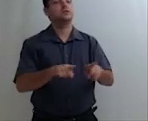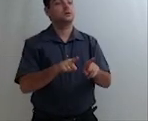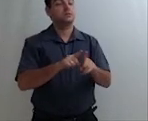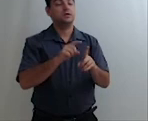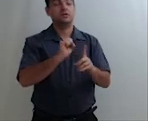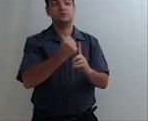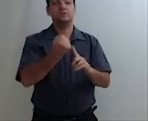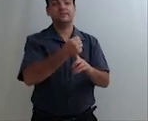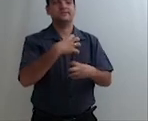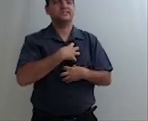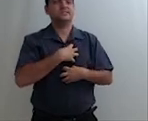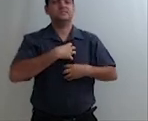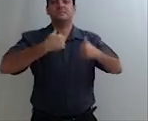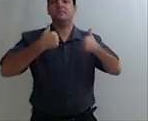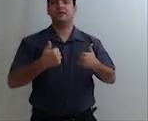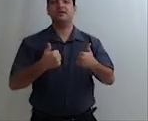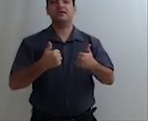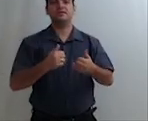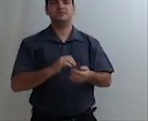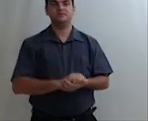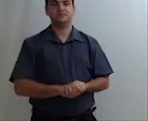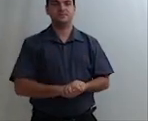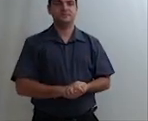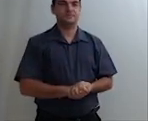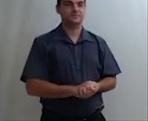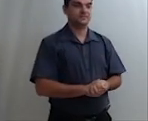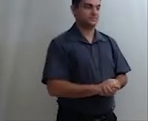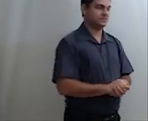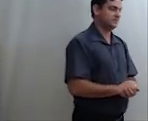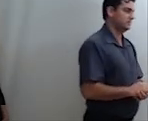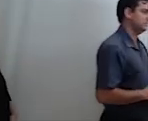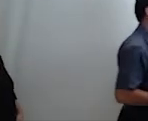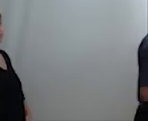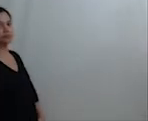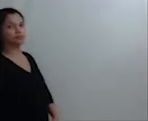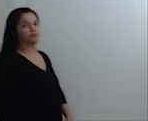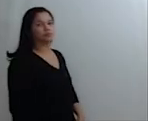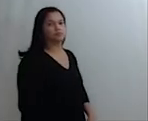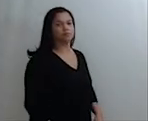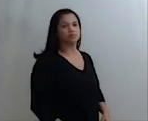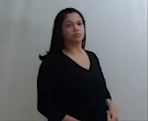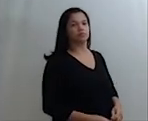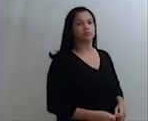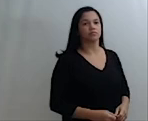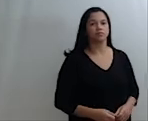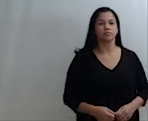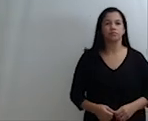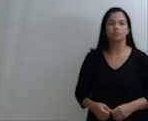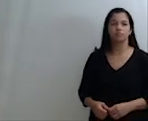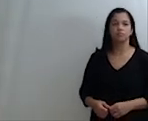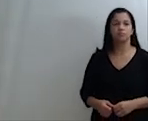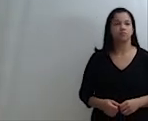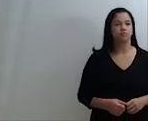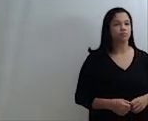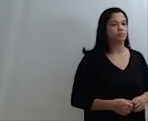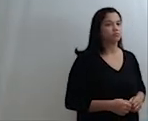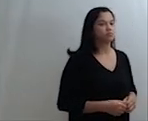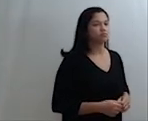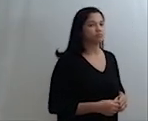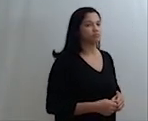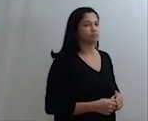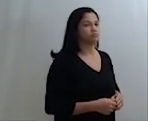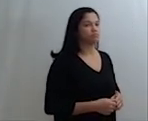da Paz social sendo a prisão cautelar a que mais se adequa ao caso concreto